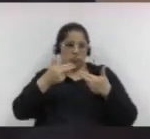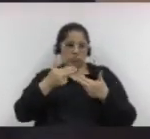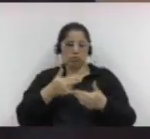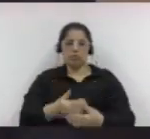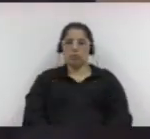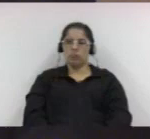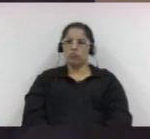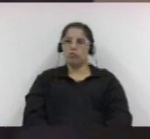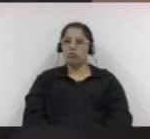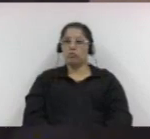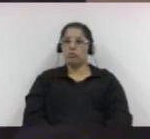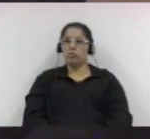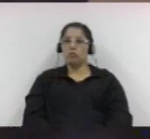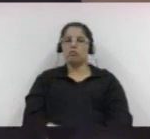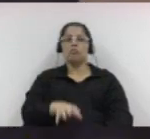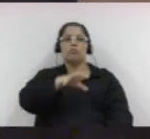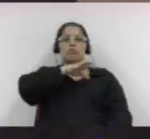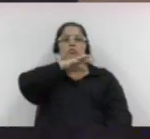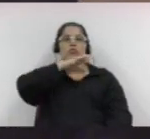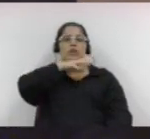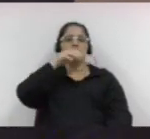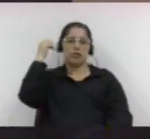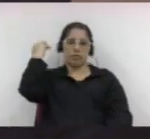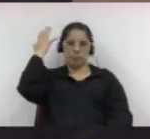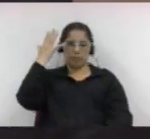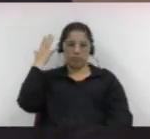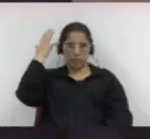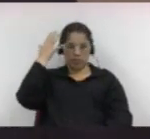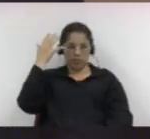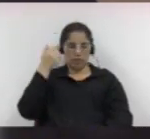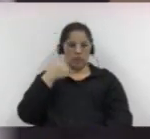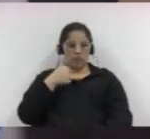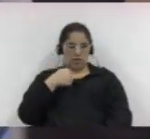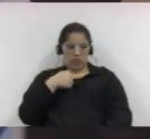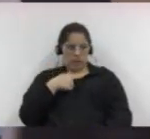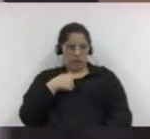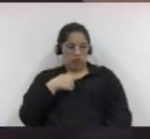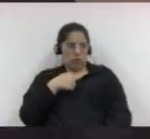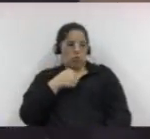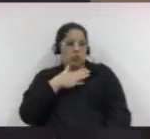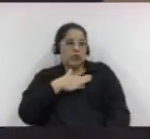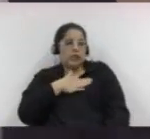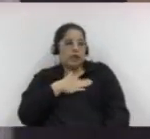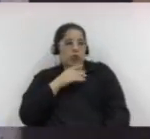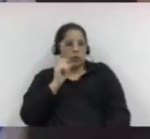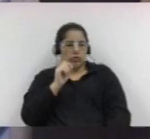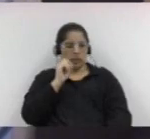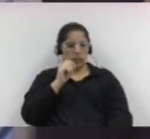parte ao vereador André Henrique agora. Gostaria de deixar registrado